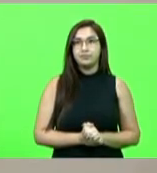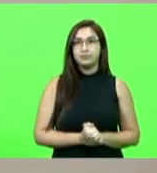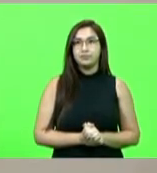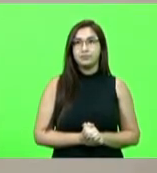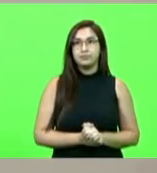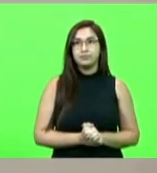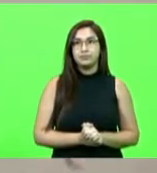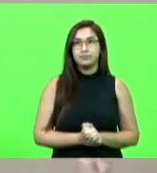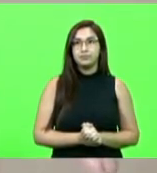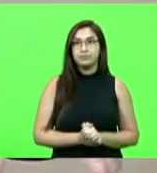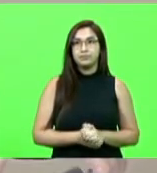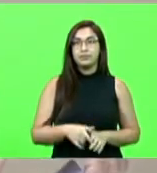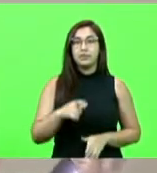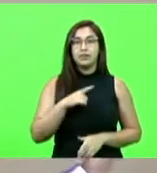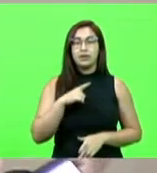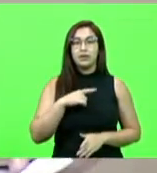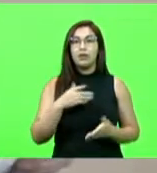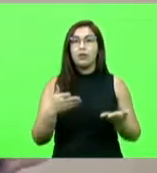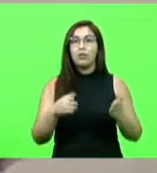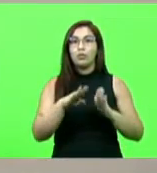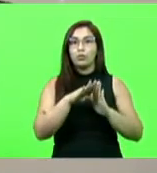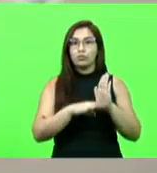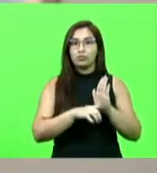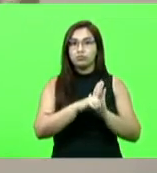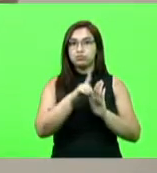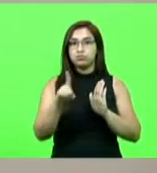Nós temos hoje na ordem do dia